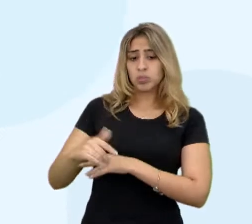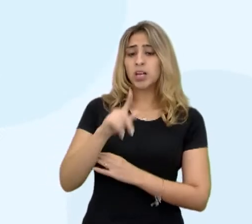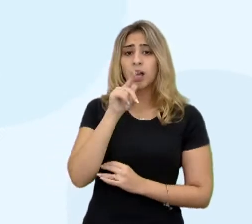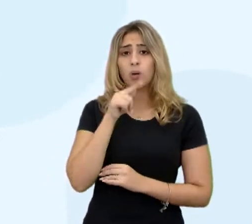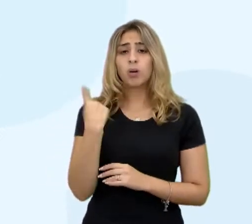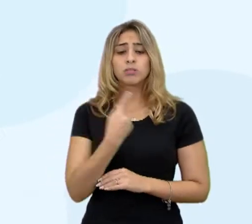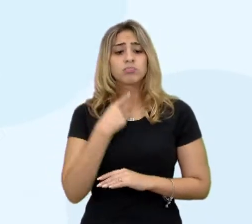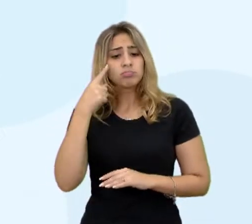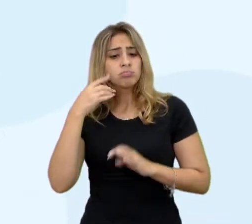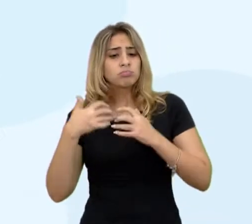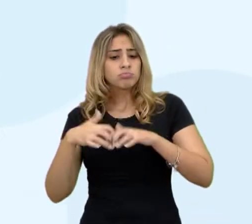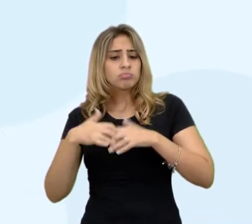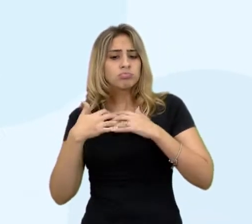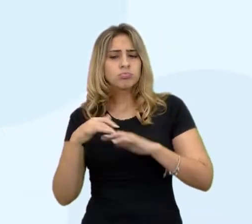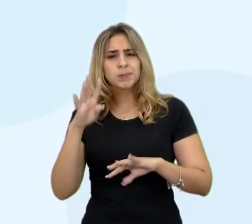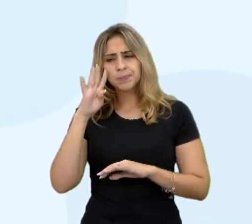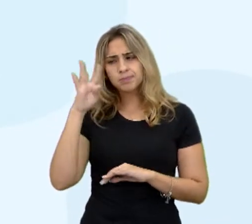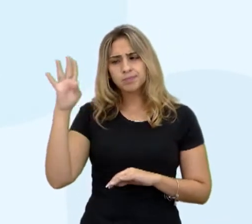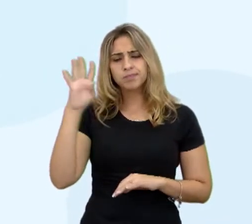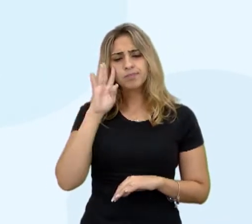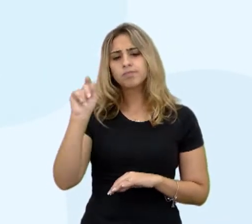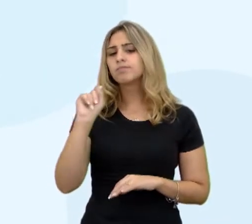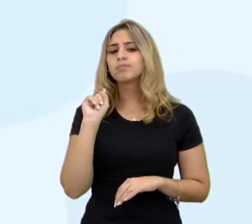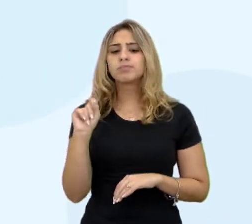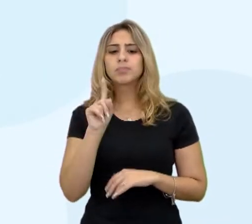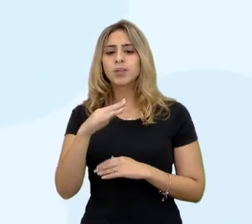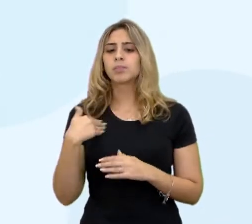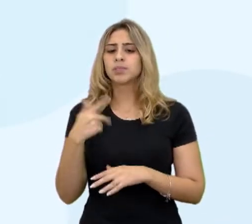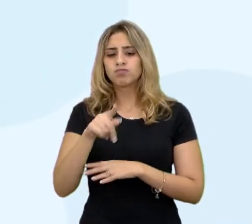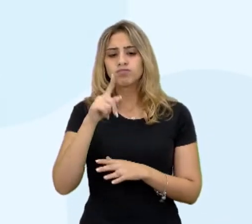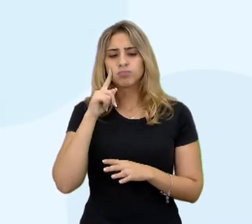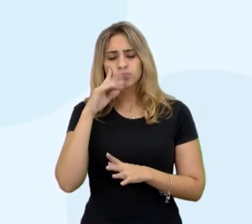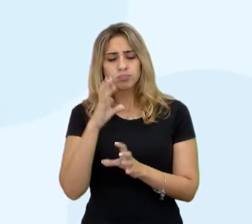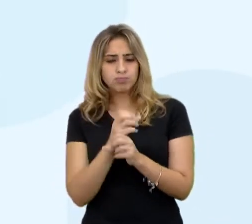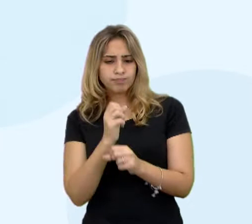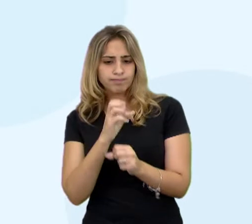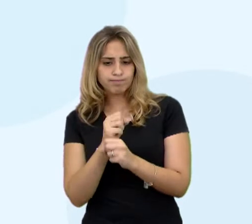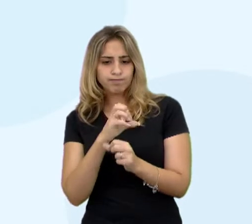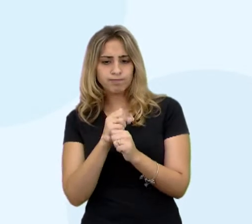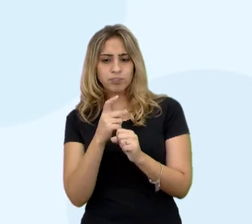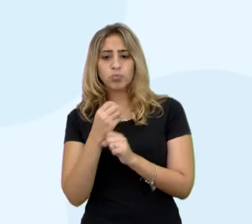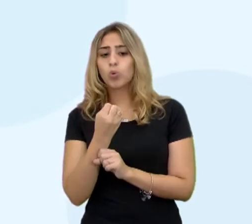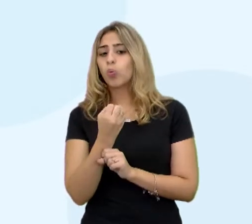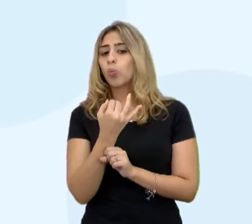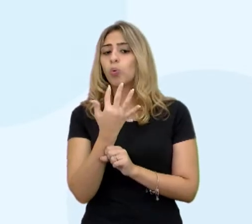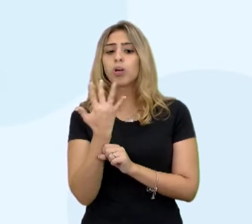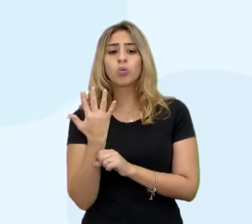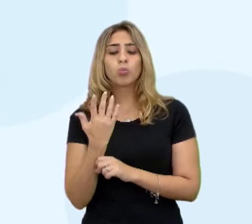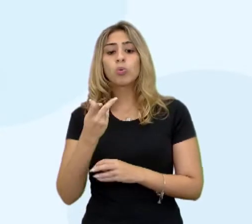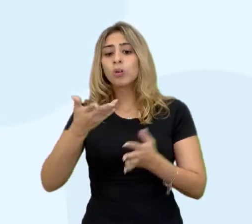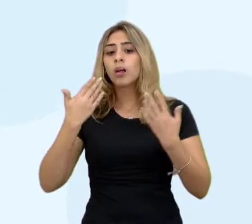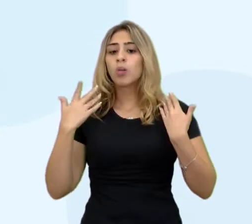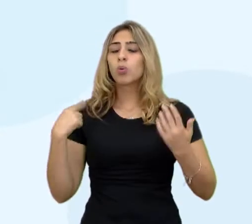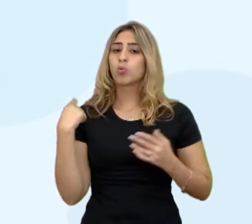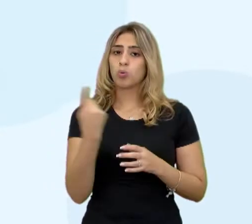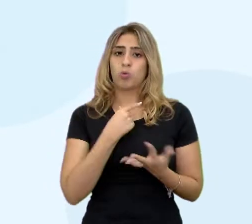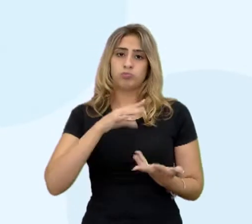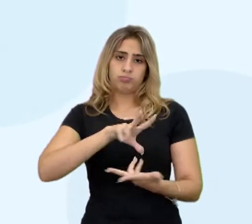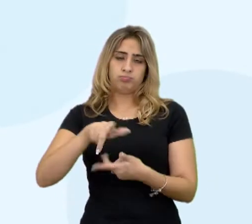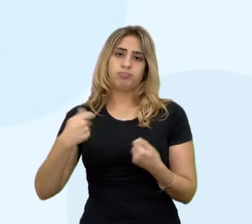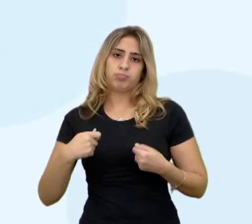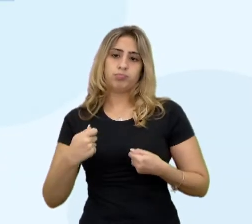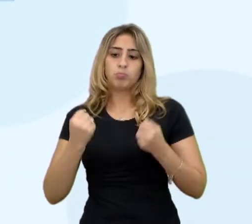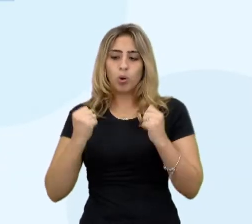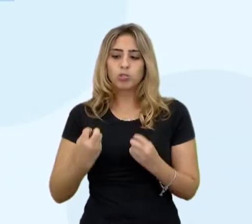gente pensar, né? Refletir, né? A partir desses cálculos, o quanto de calor o interior do nosso planeta pode